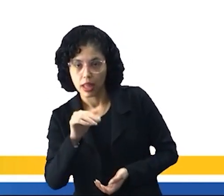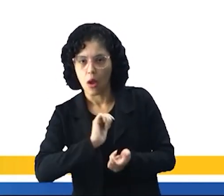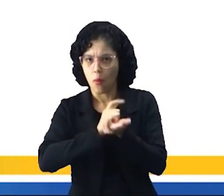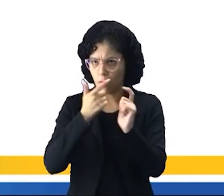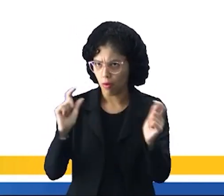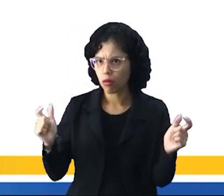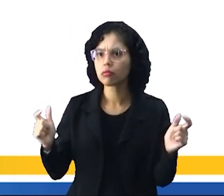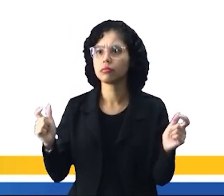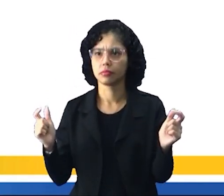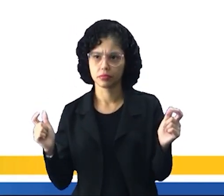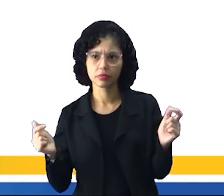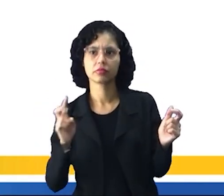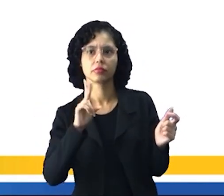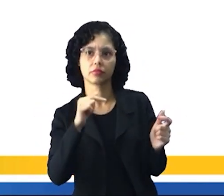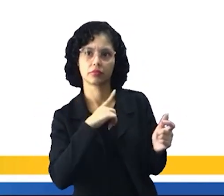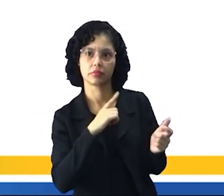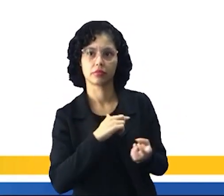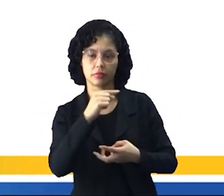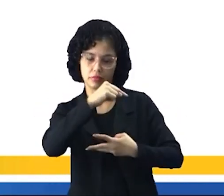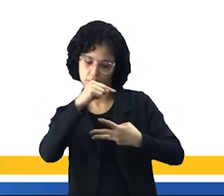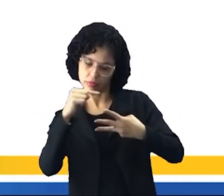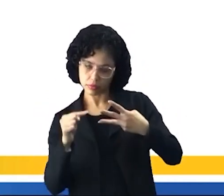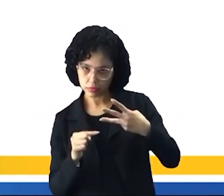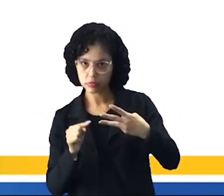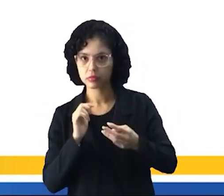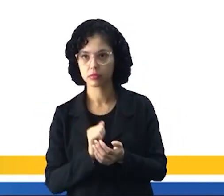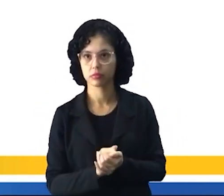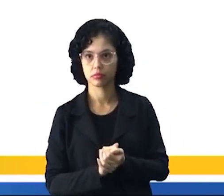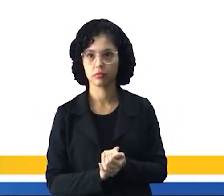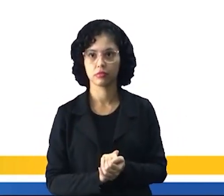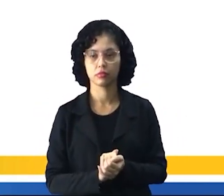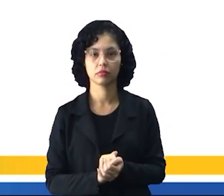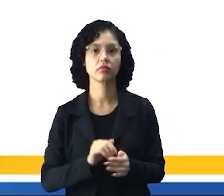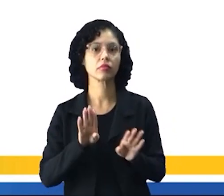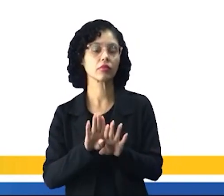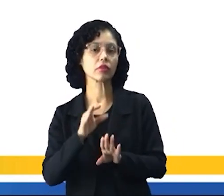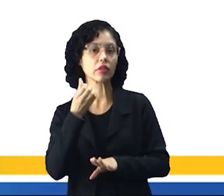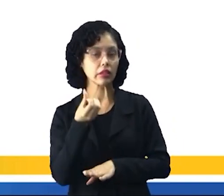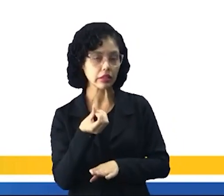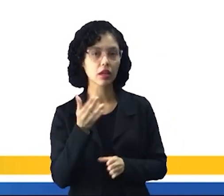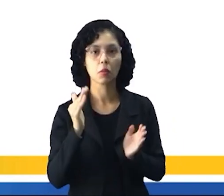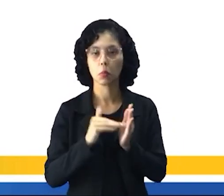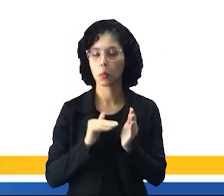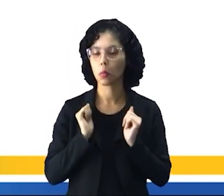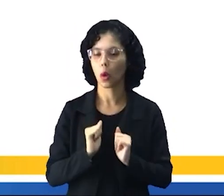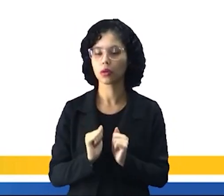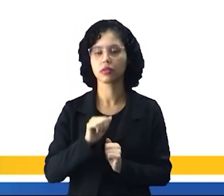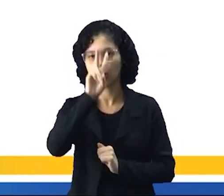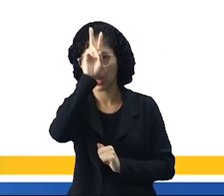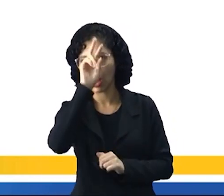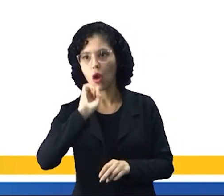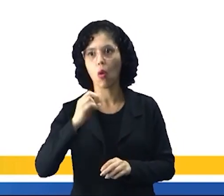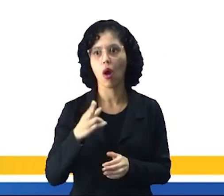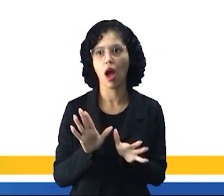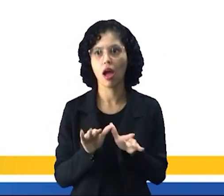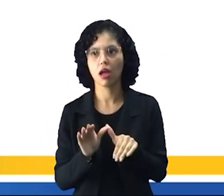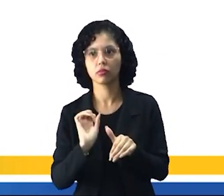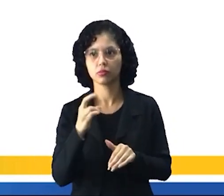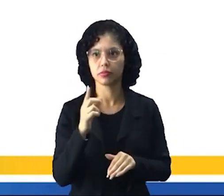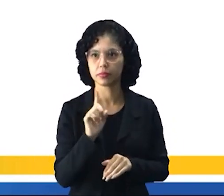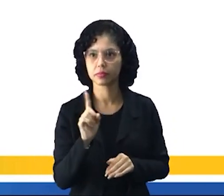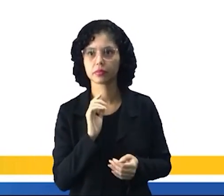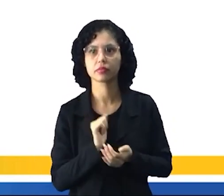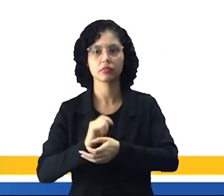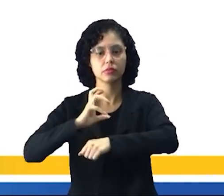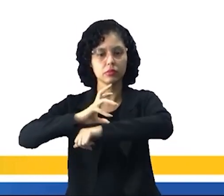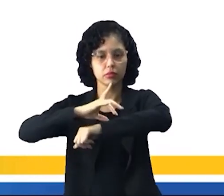diverso, né? Então, os insectos vão ter três pares de patas, 6 patas, podem ter antena ou não, podem ter asa ou não. Aí nós